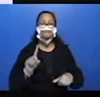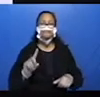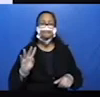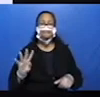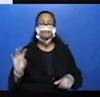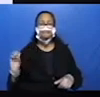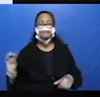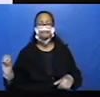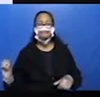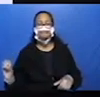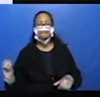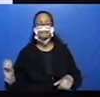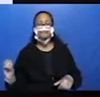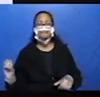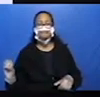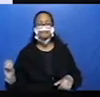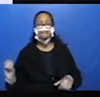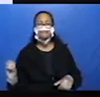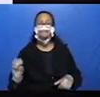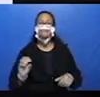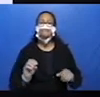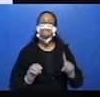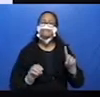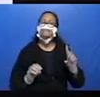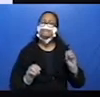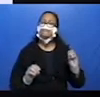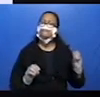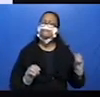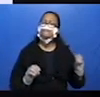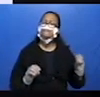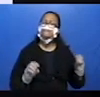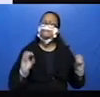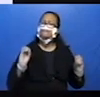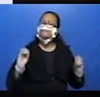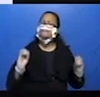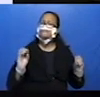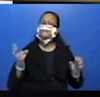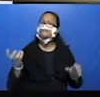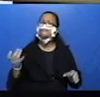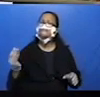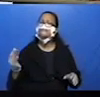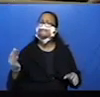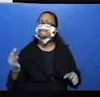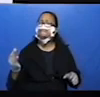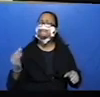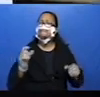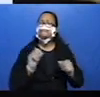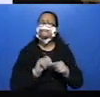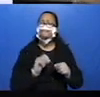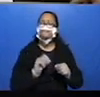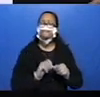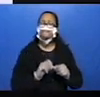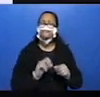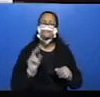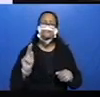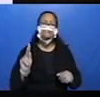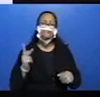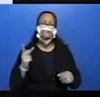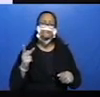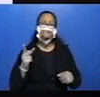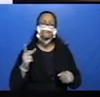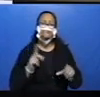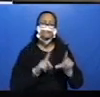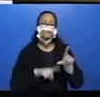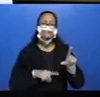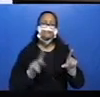tem o 100? Se eu tirar esses 2 zeros. A gente fez esse H porque está multiplicando por 1000,